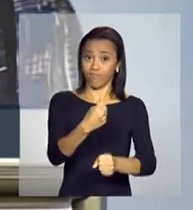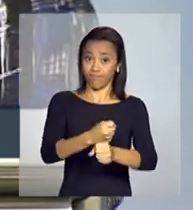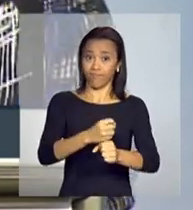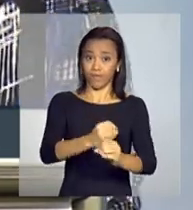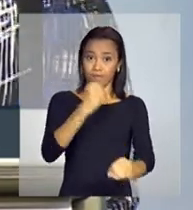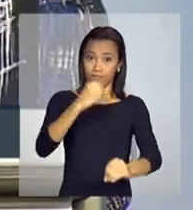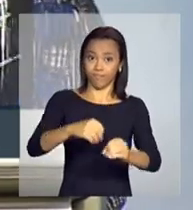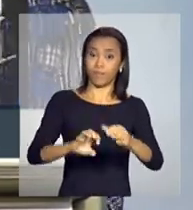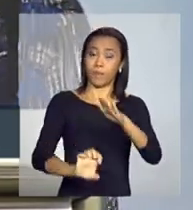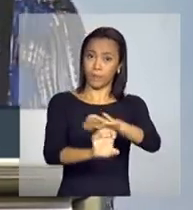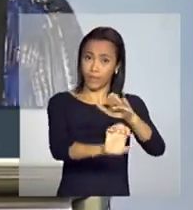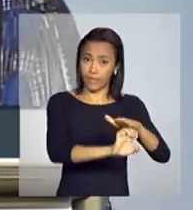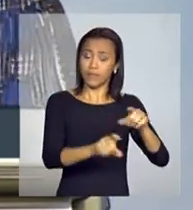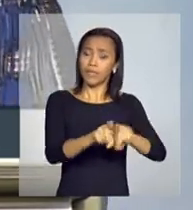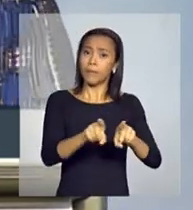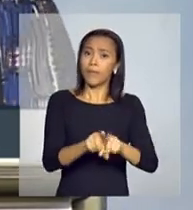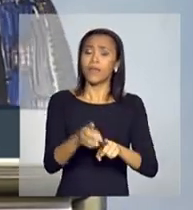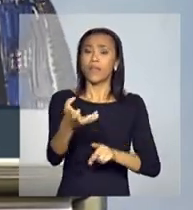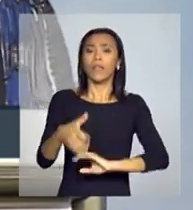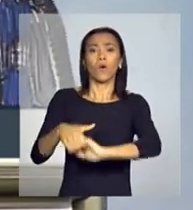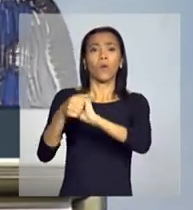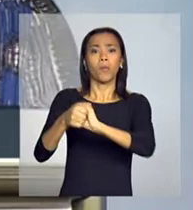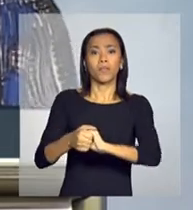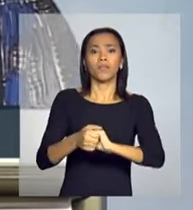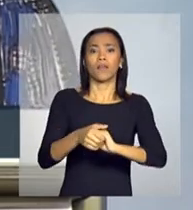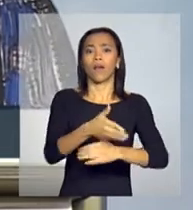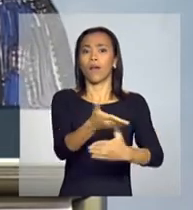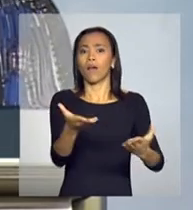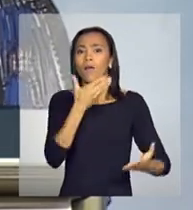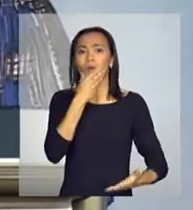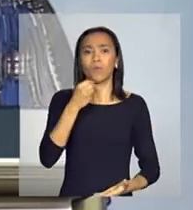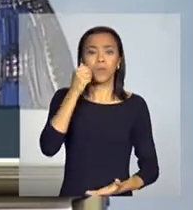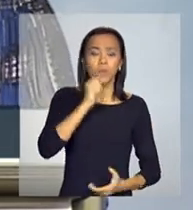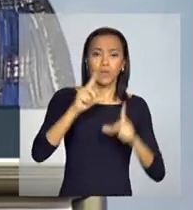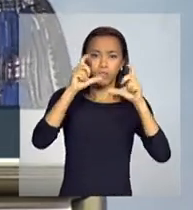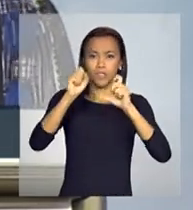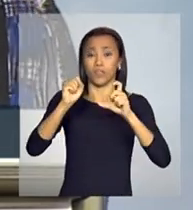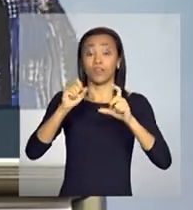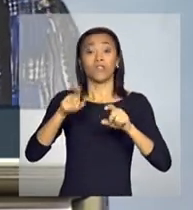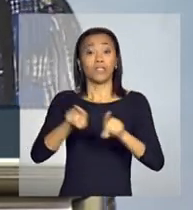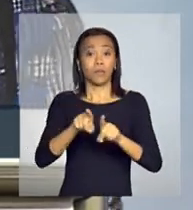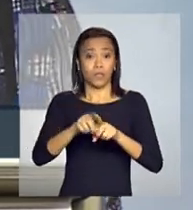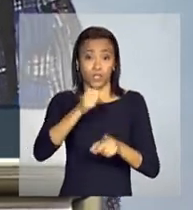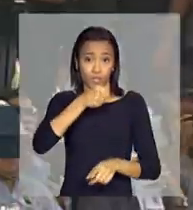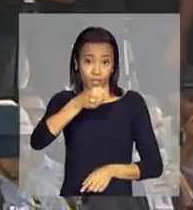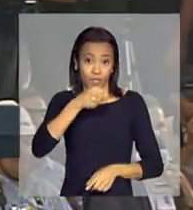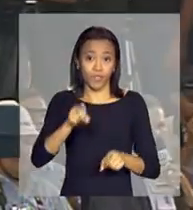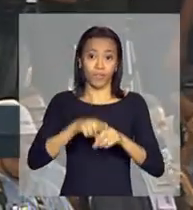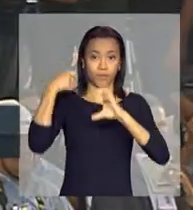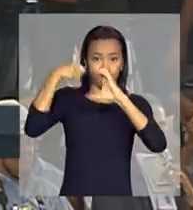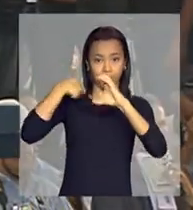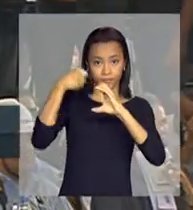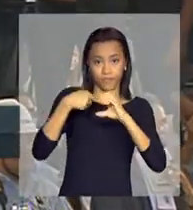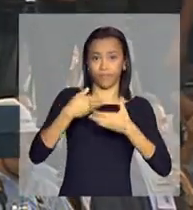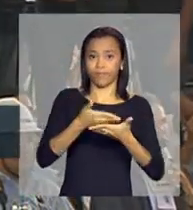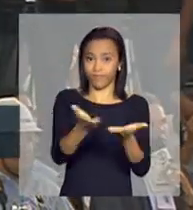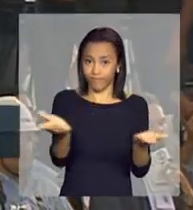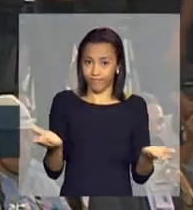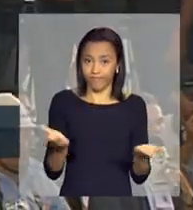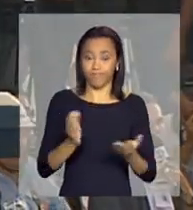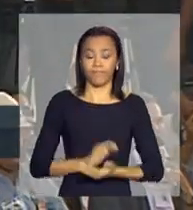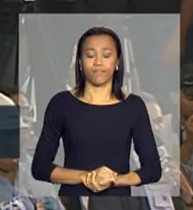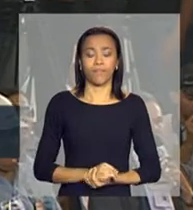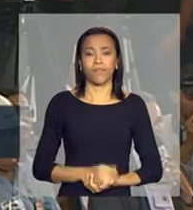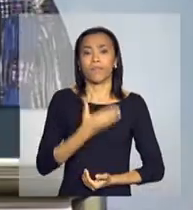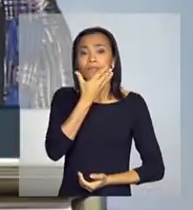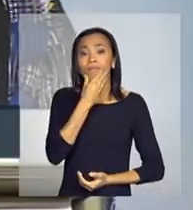Queria cumprimentar também as senhoras e os senhores jornalistas, fotógrafos e cinegrafistas.